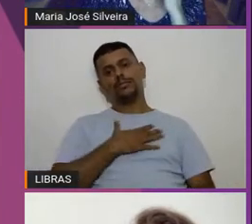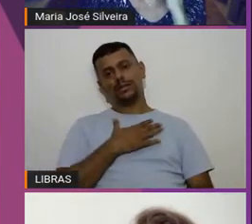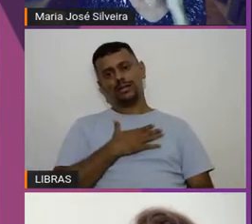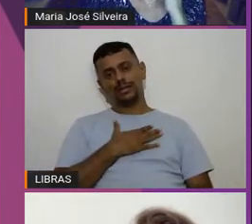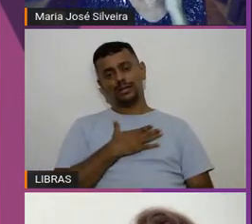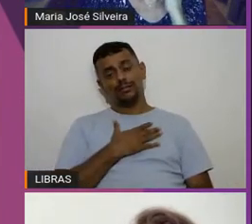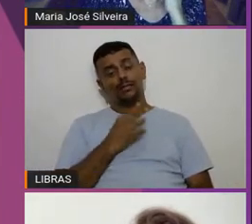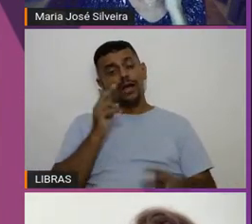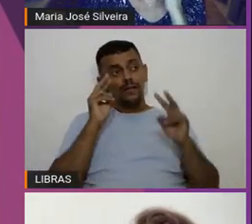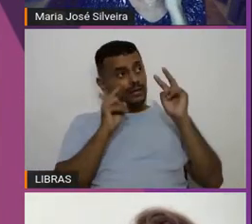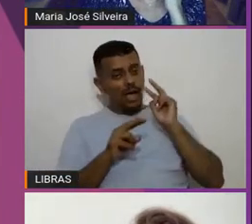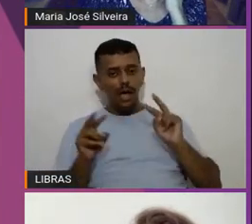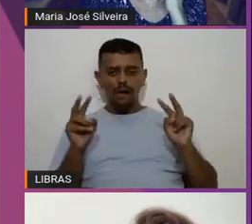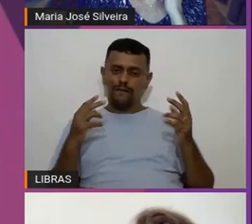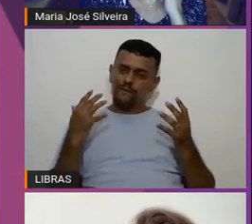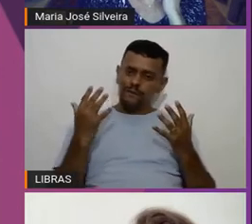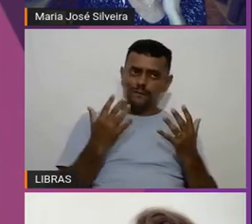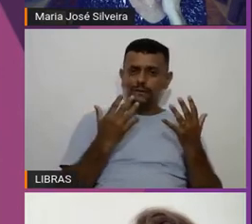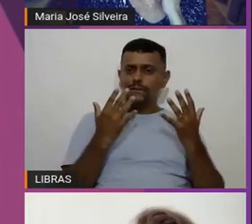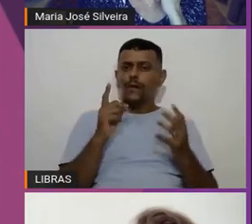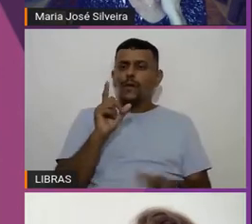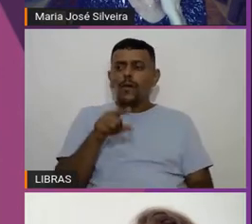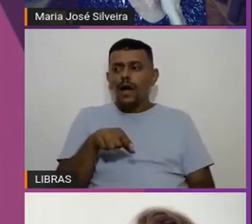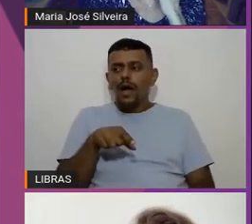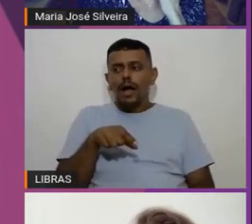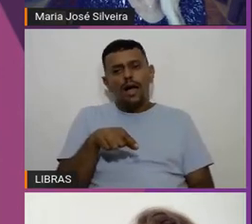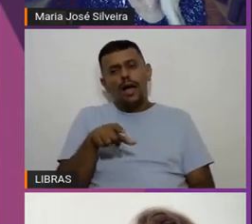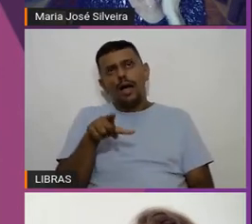eróticas no sentido de